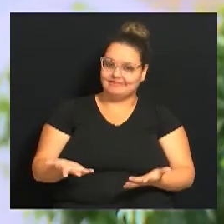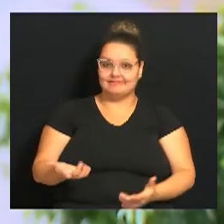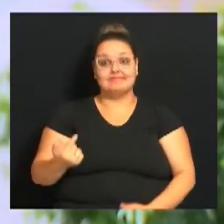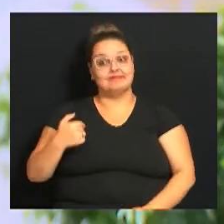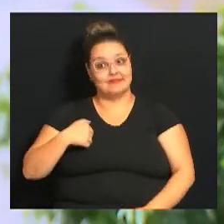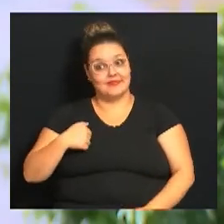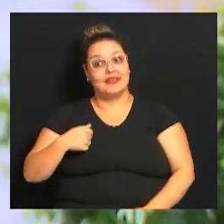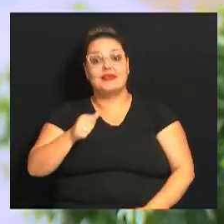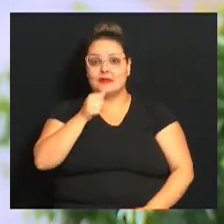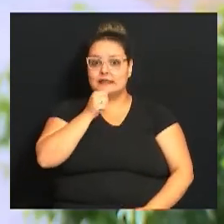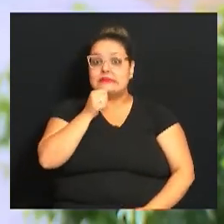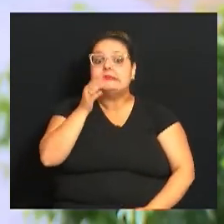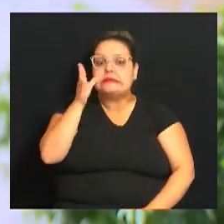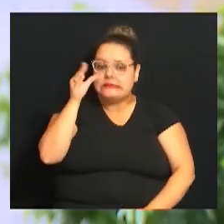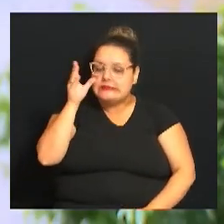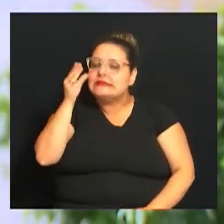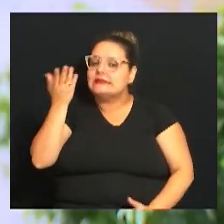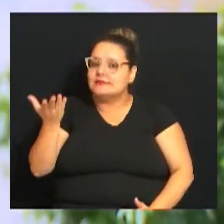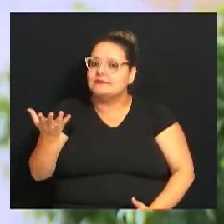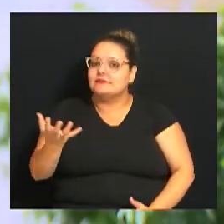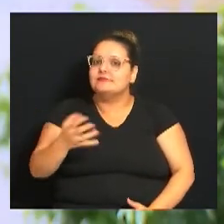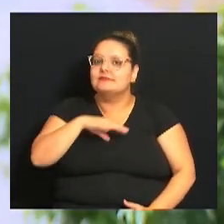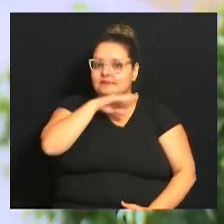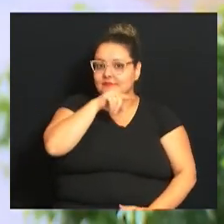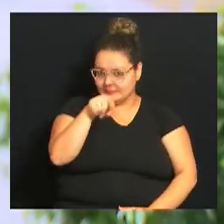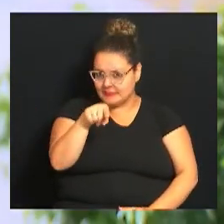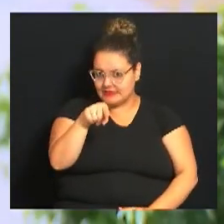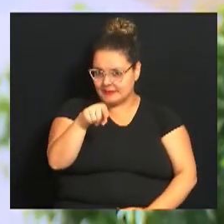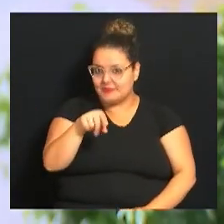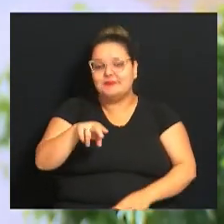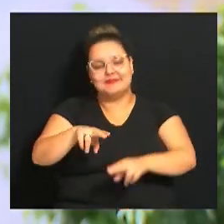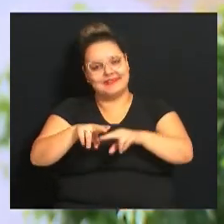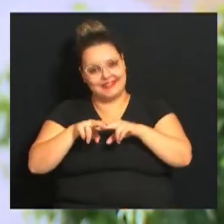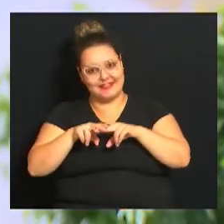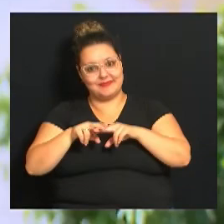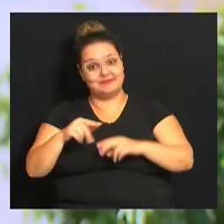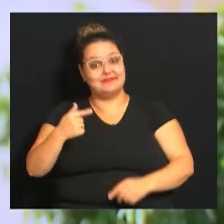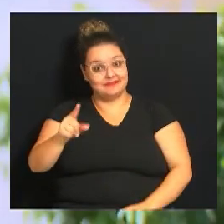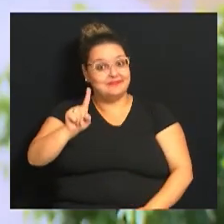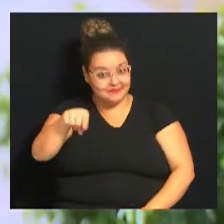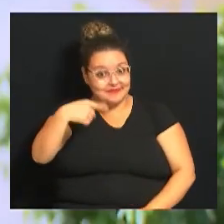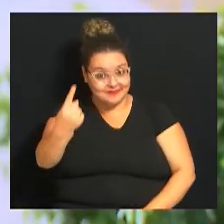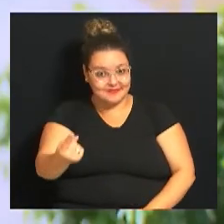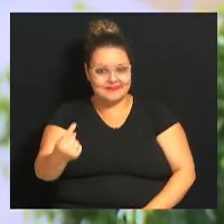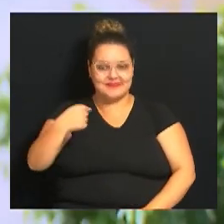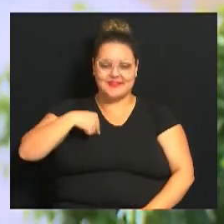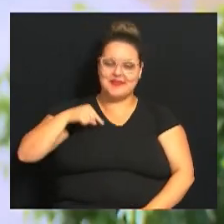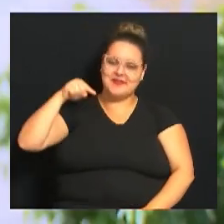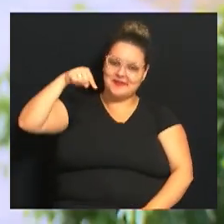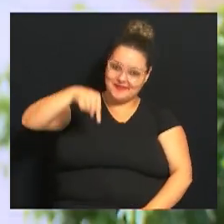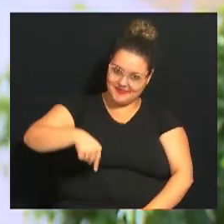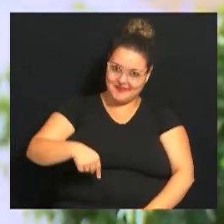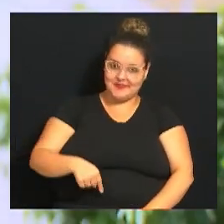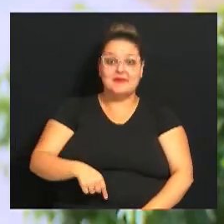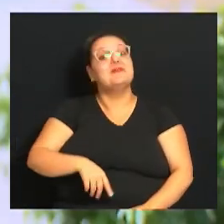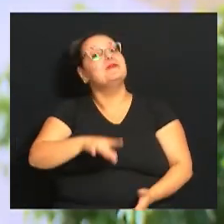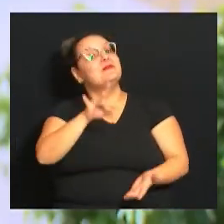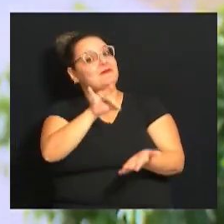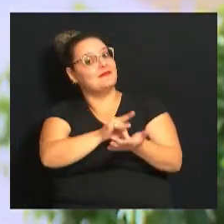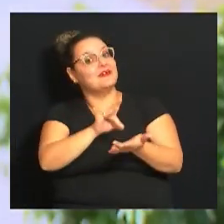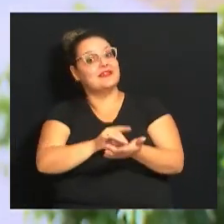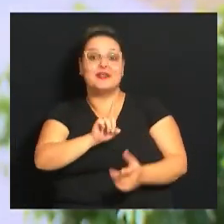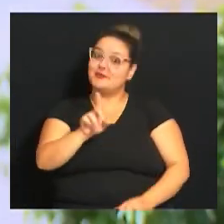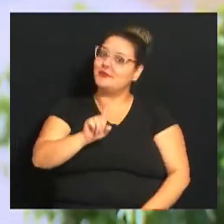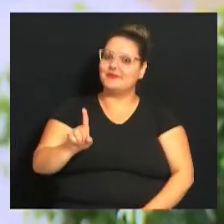muitas curiosidades relacionadas aos animais, e você? Por isso, na semana que vem, eu volto com mais verdades ou não